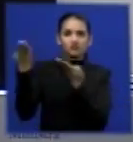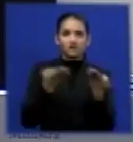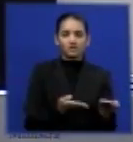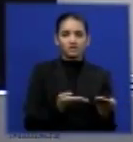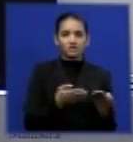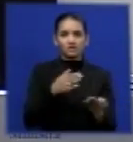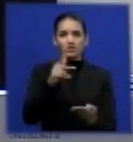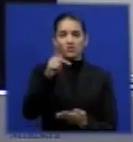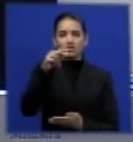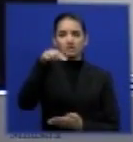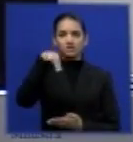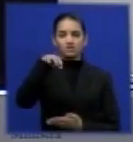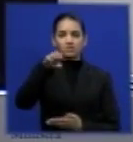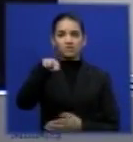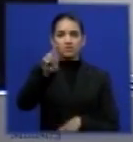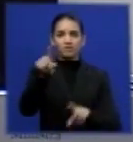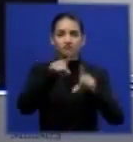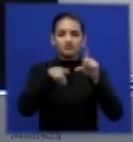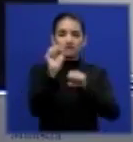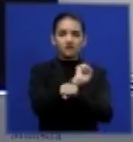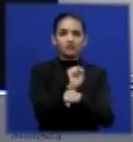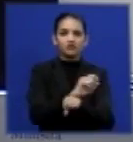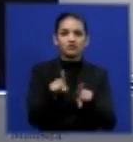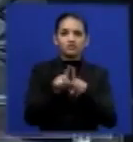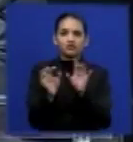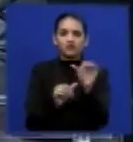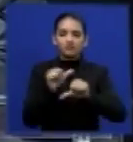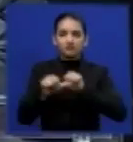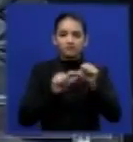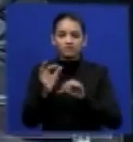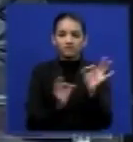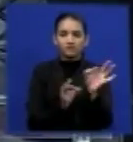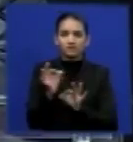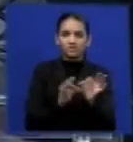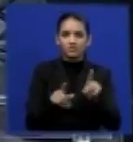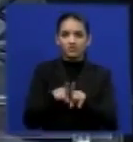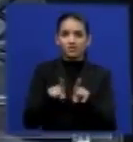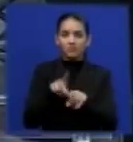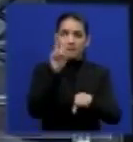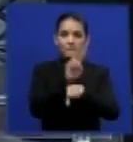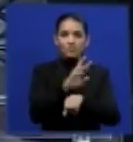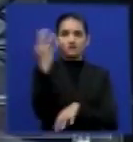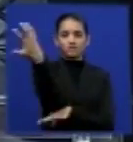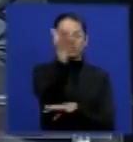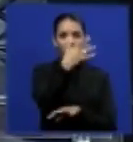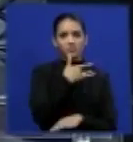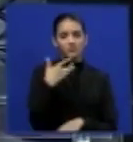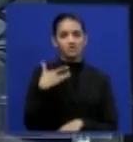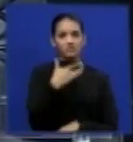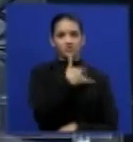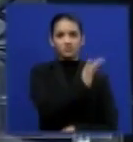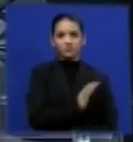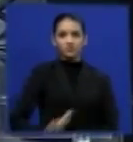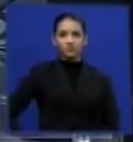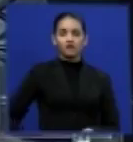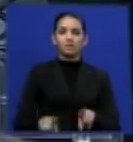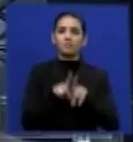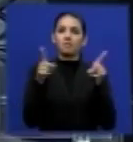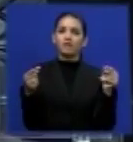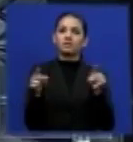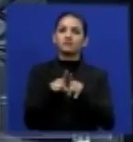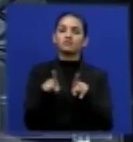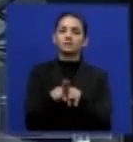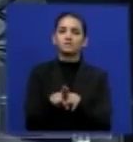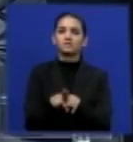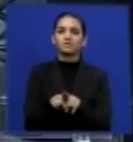reformados é medida necessária a proteção do meio ambiente e da saúde pública no entanto determinou que sua